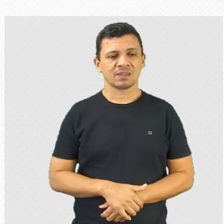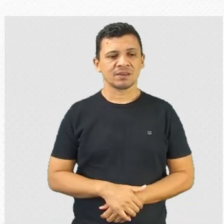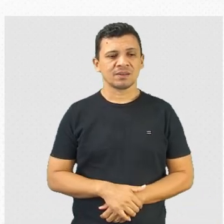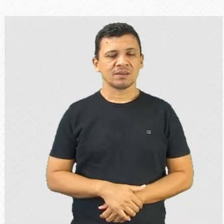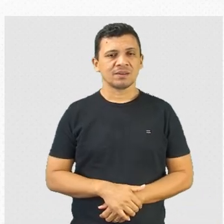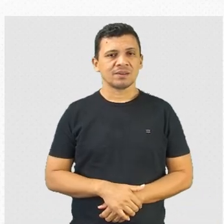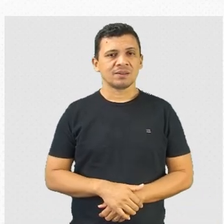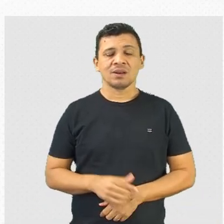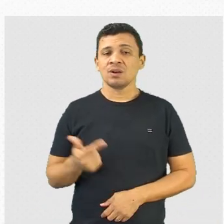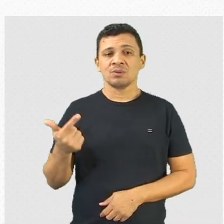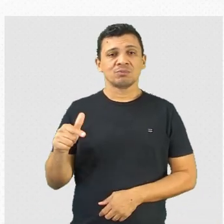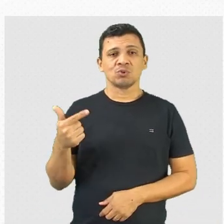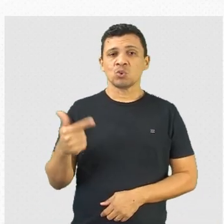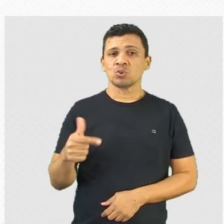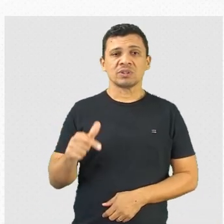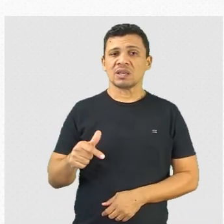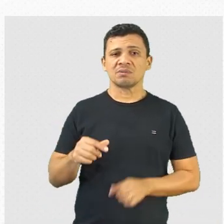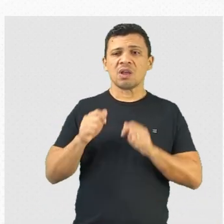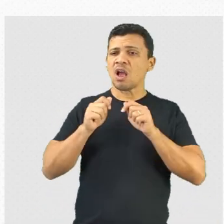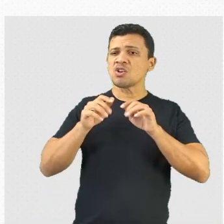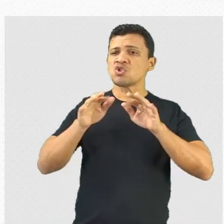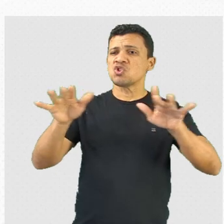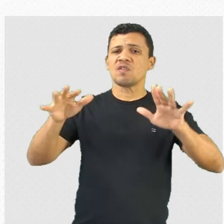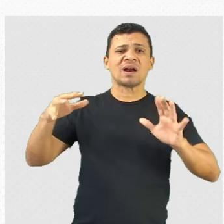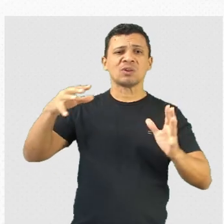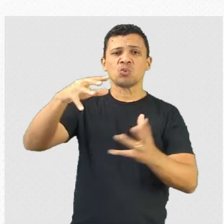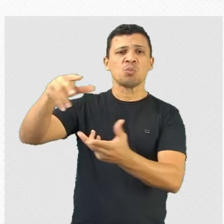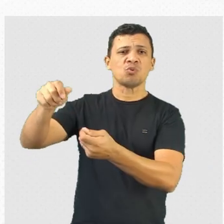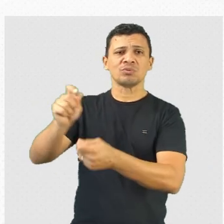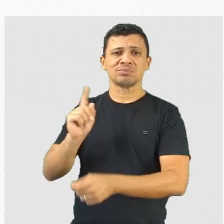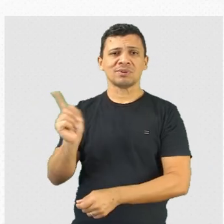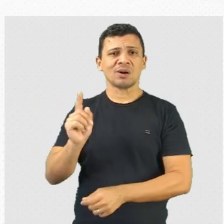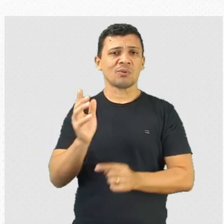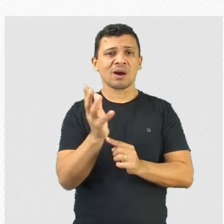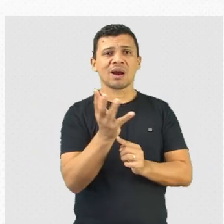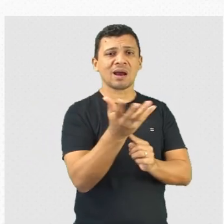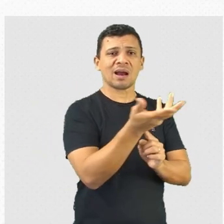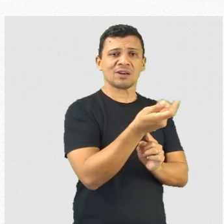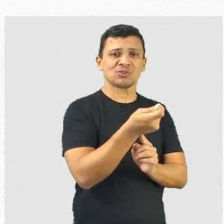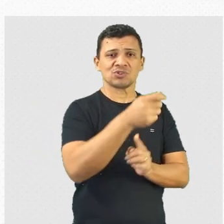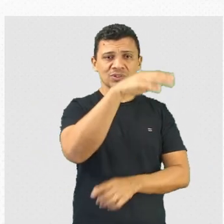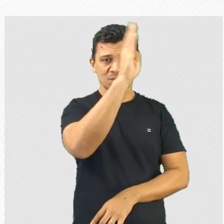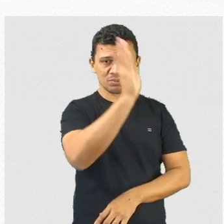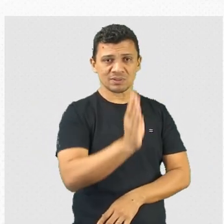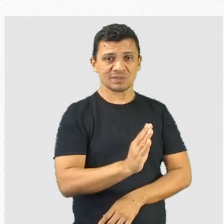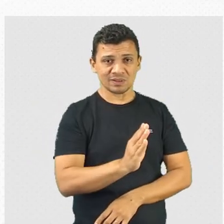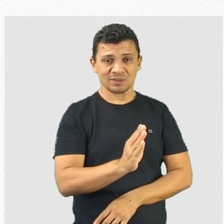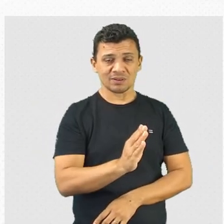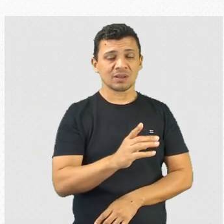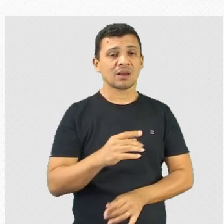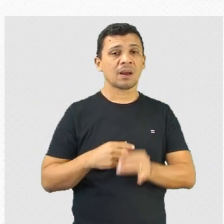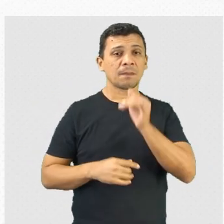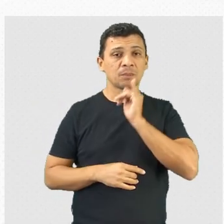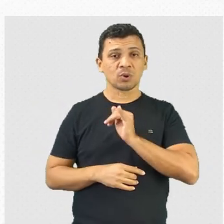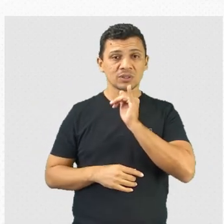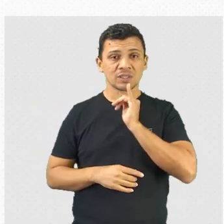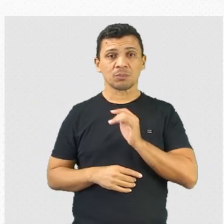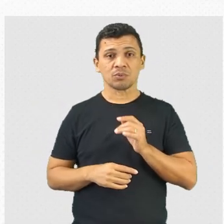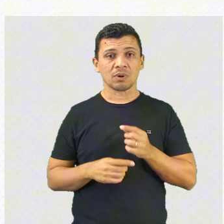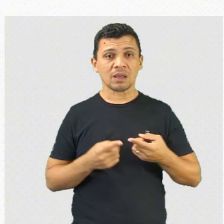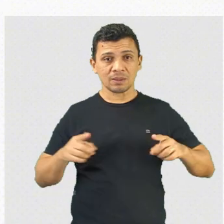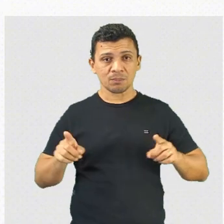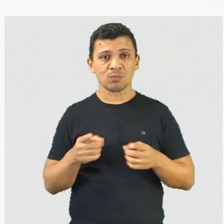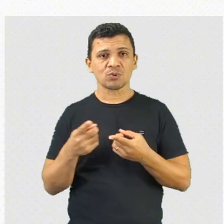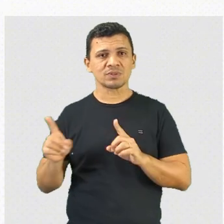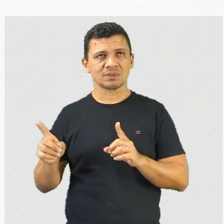tem atingido as pessoas a mundo afora. Então, geralmente, quando um artista brasileiro ou brasileira que está ligado, por exemplo, à música, porque no